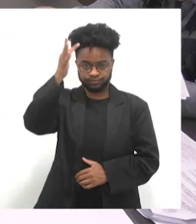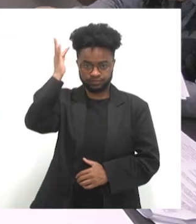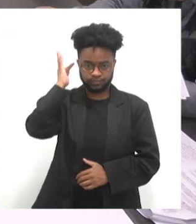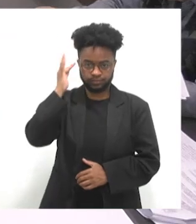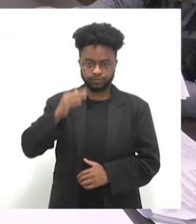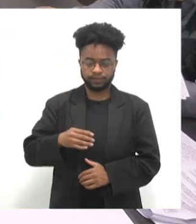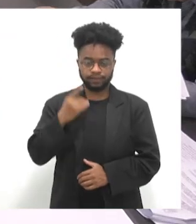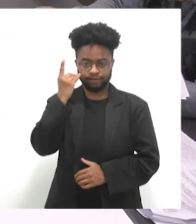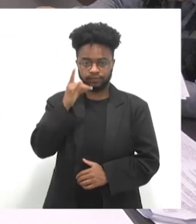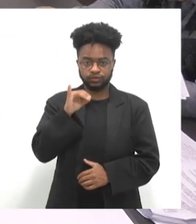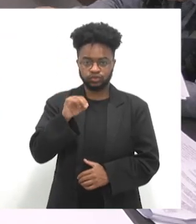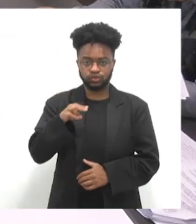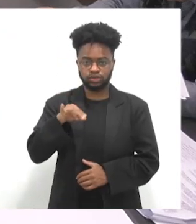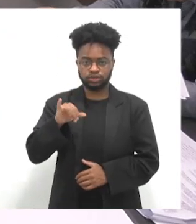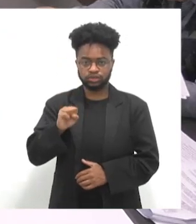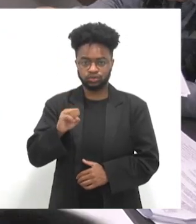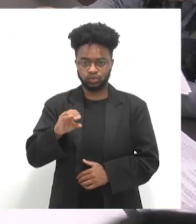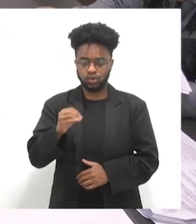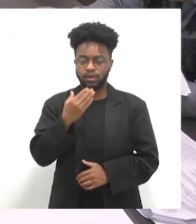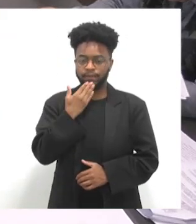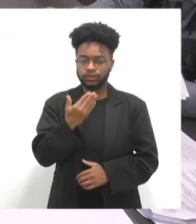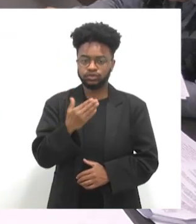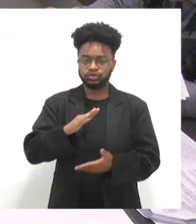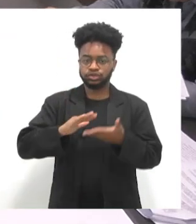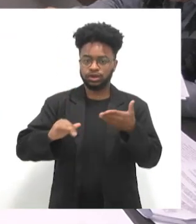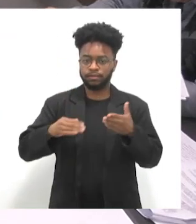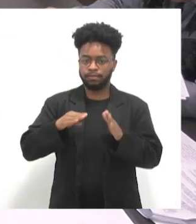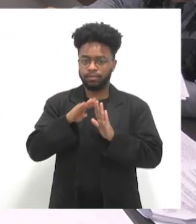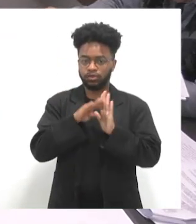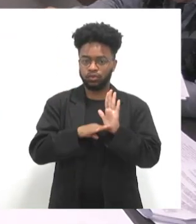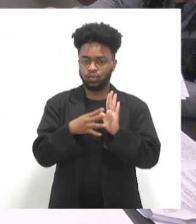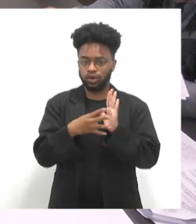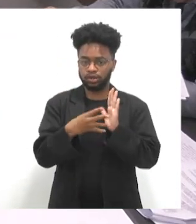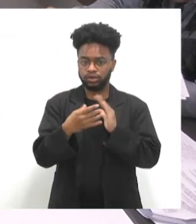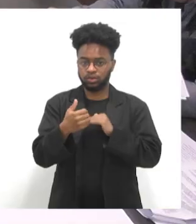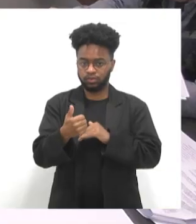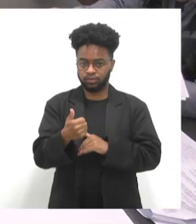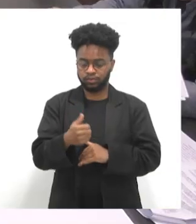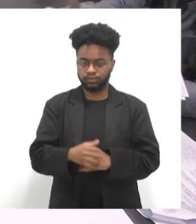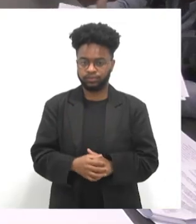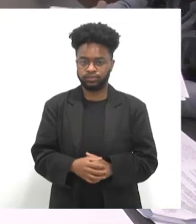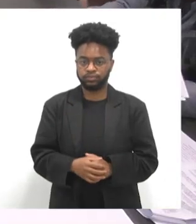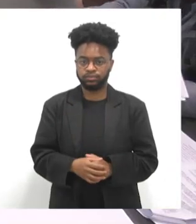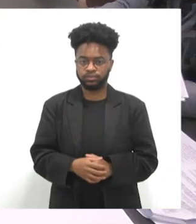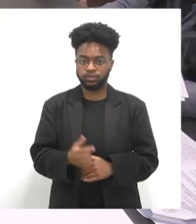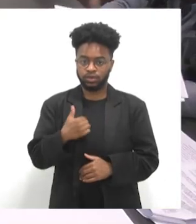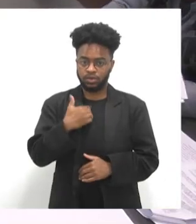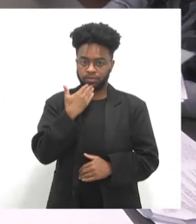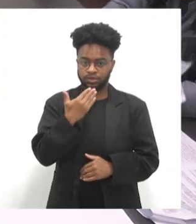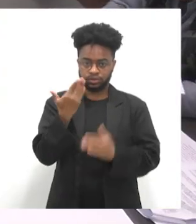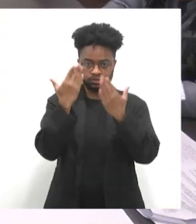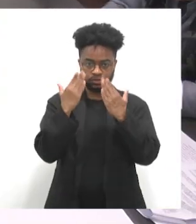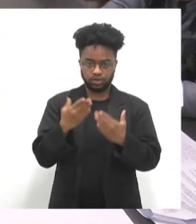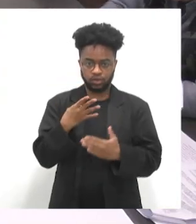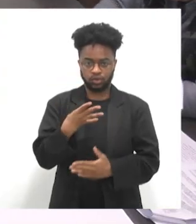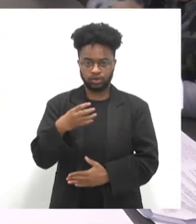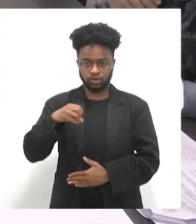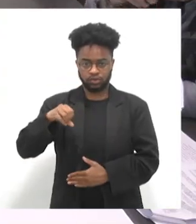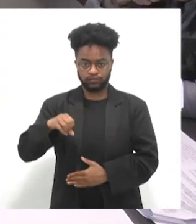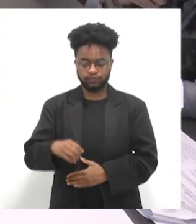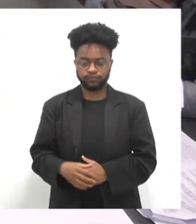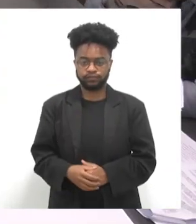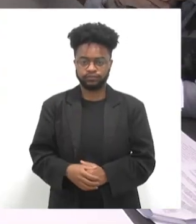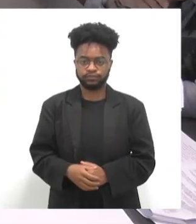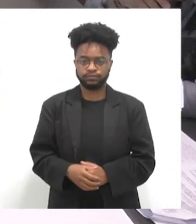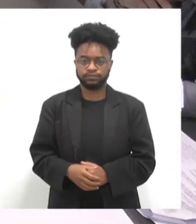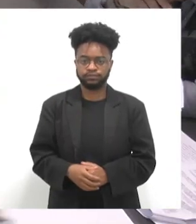deputado Dionísio solicitou a retirada de pauta do 41 41. e eu queria pedir vista do 49.